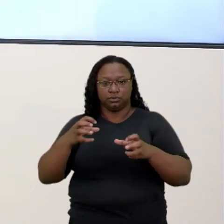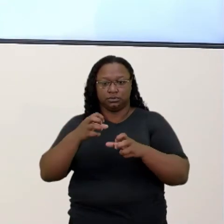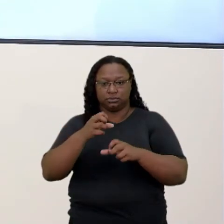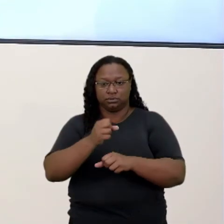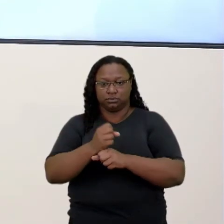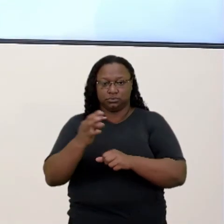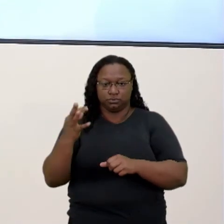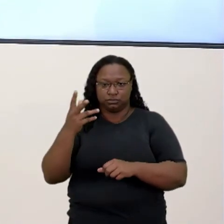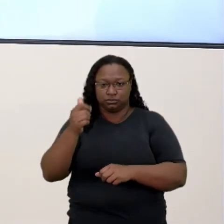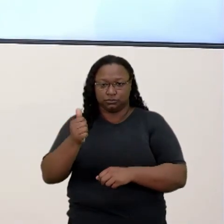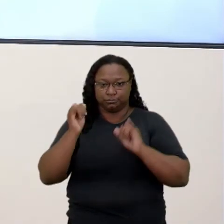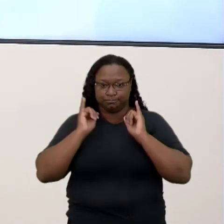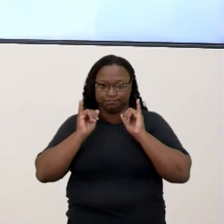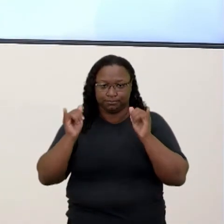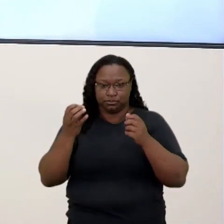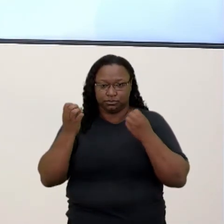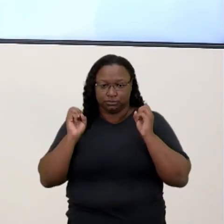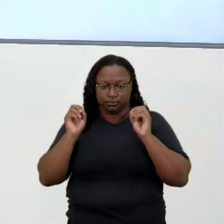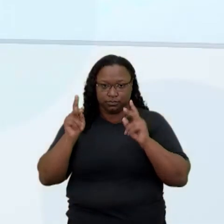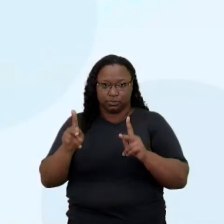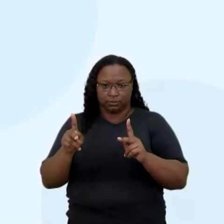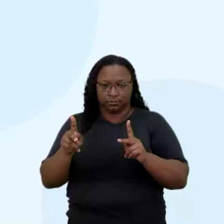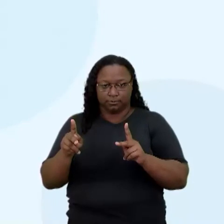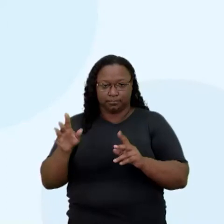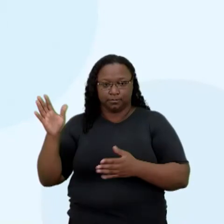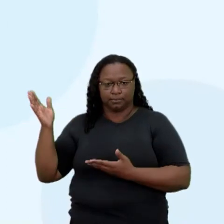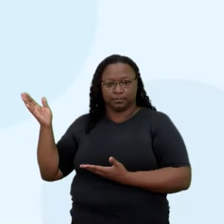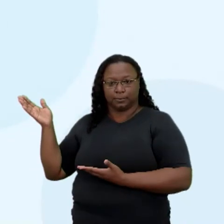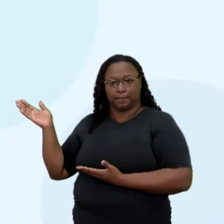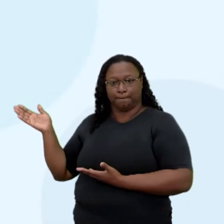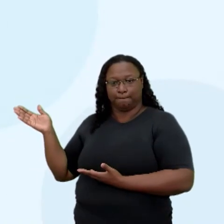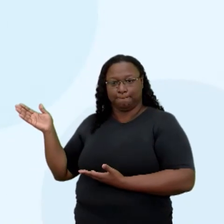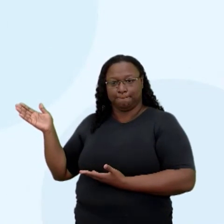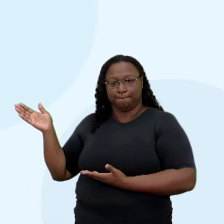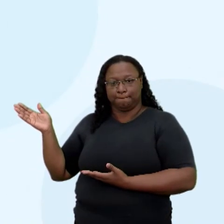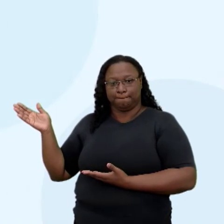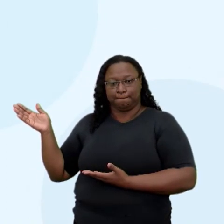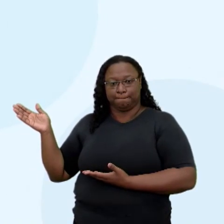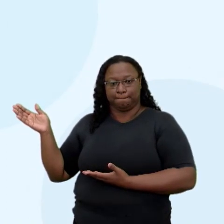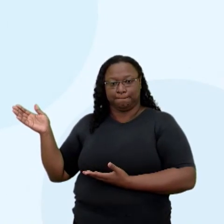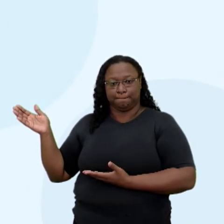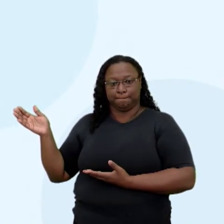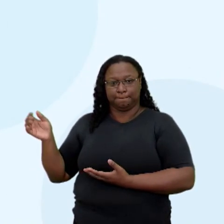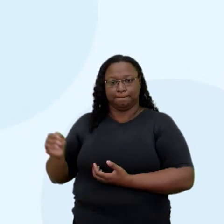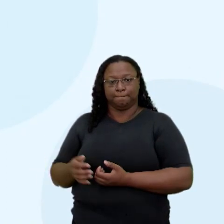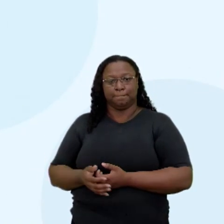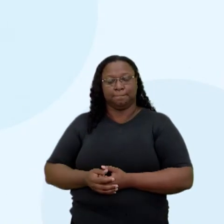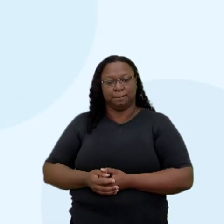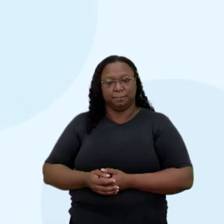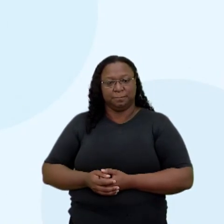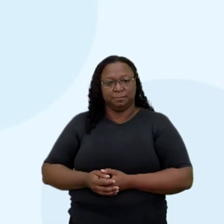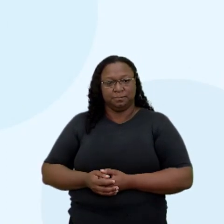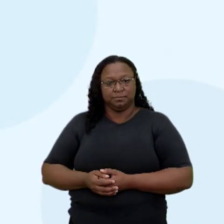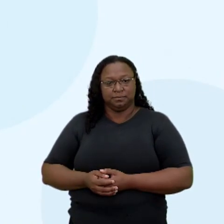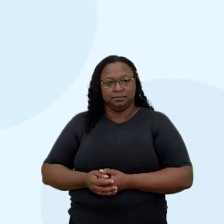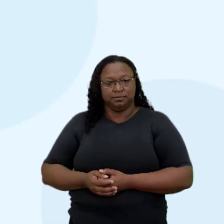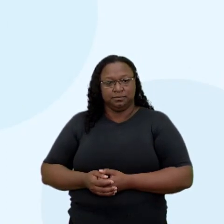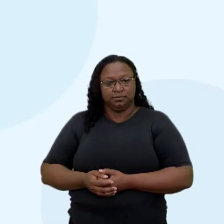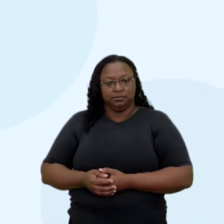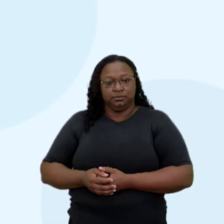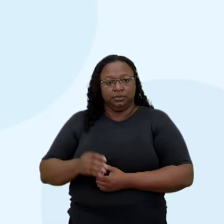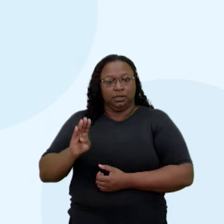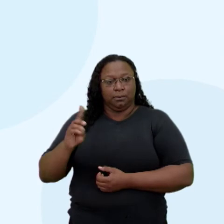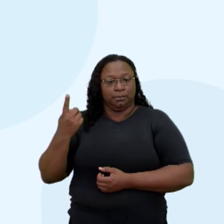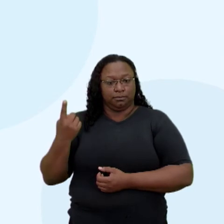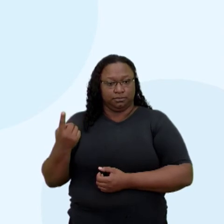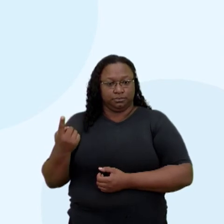as informações, tá, ok? Bom, então a gente tem esses parâmetros aí, no caso, o beta 1 e beta 0. O beta 1